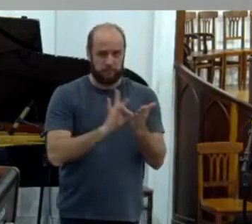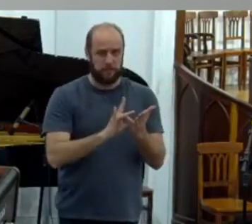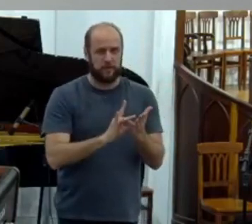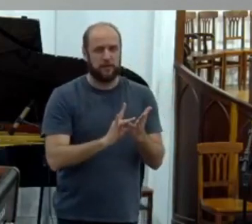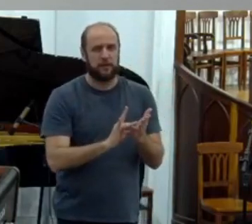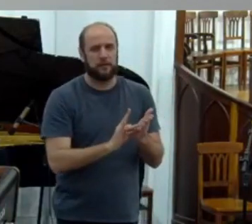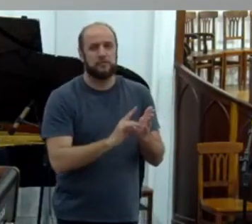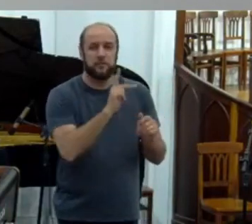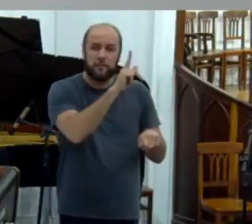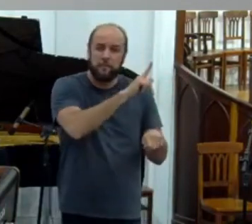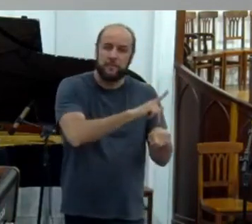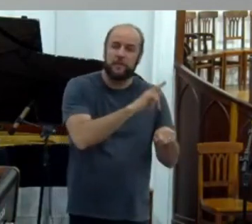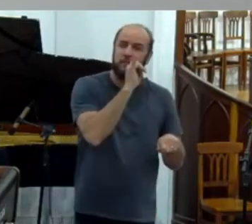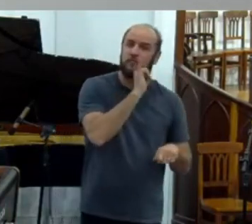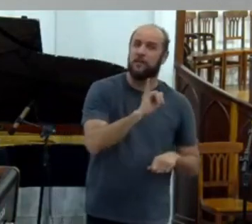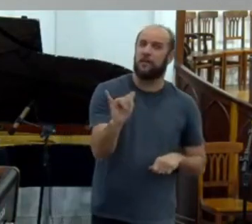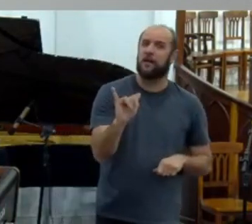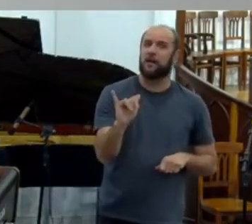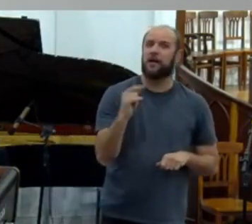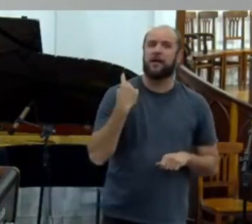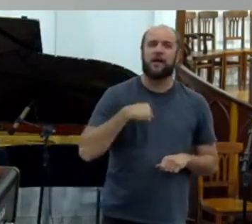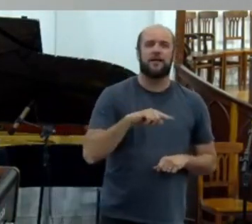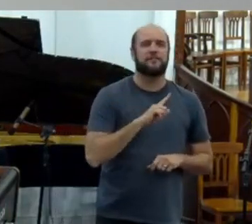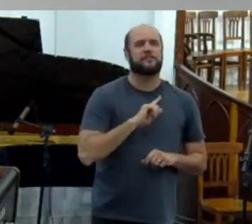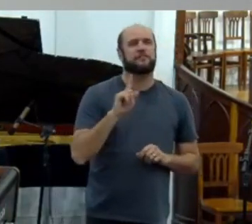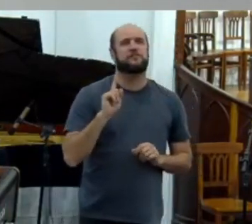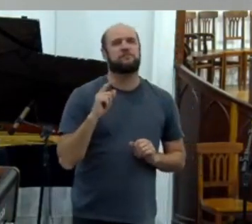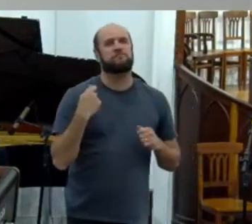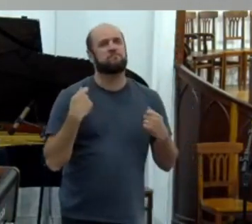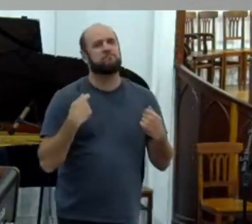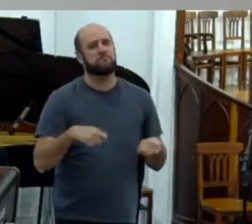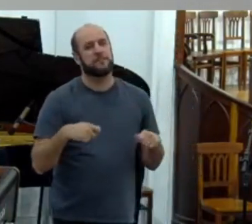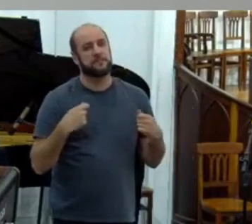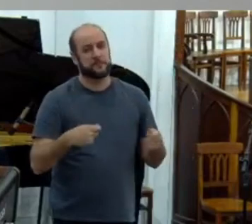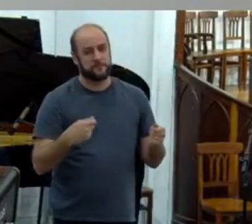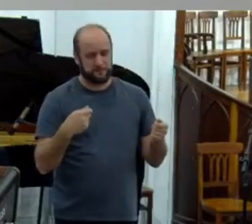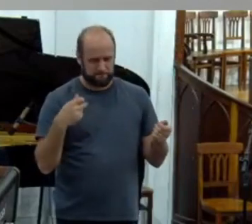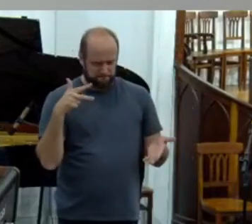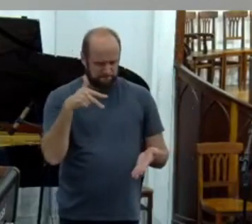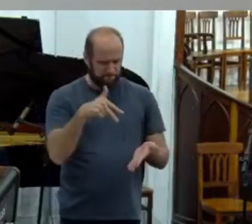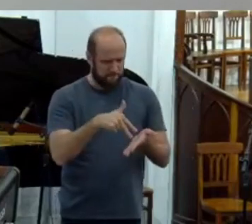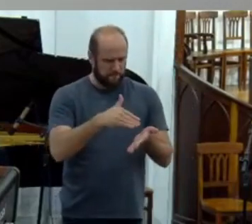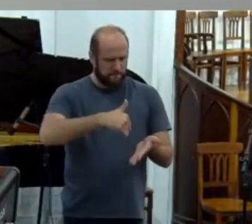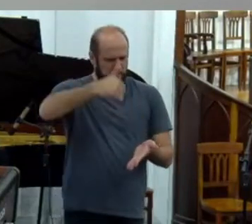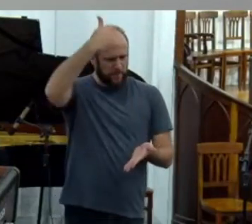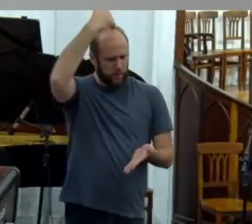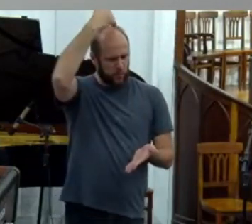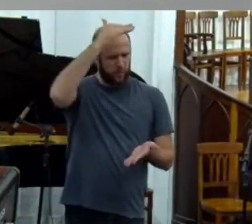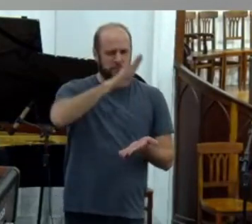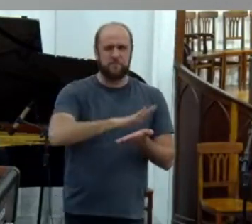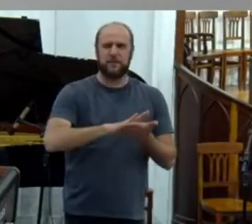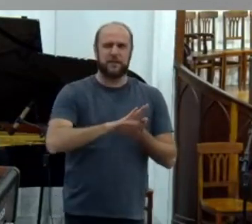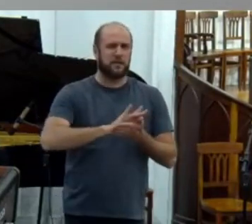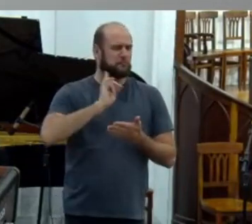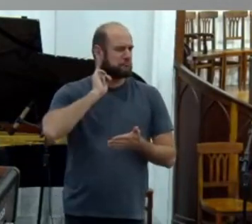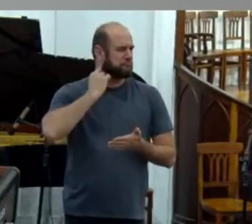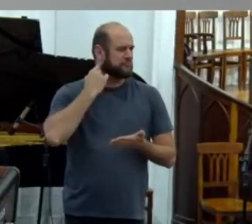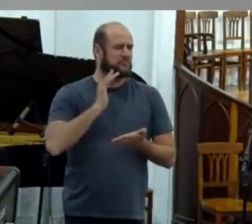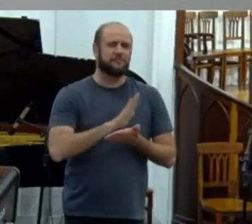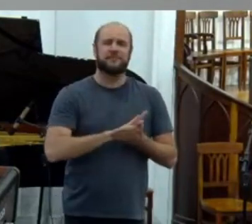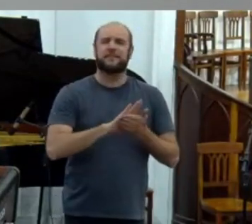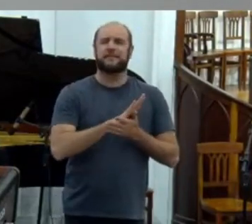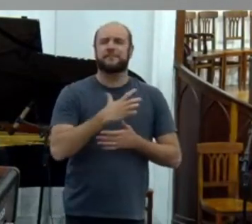o apóstolo Pedro nos exorta que nós devemos ser encontrados sem culpa, sem mácula e